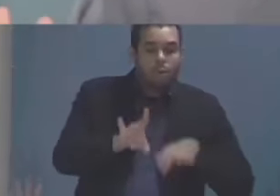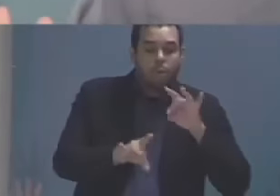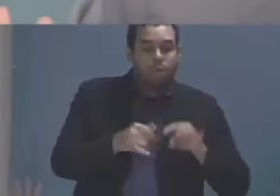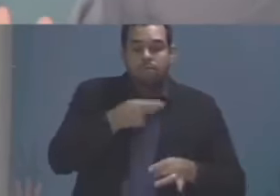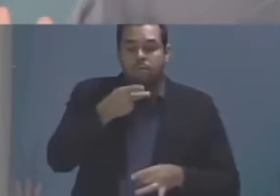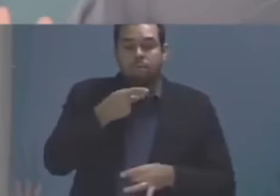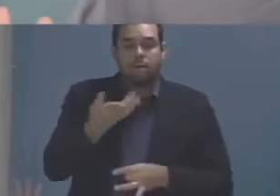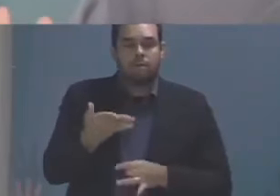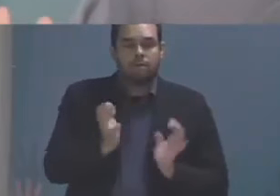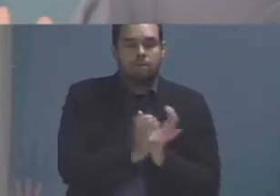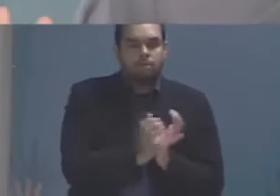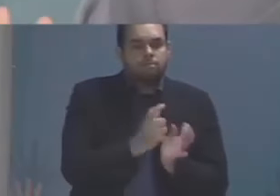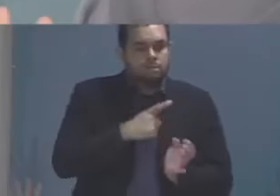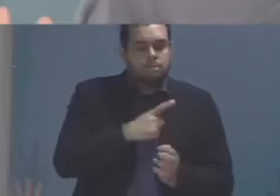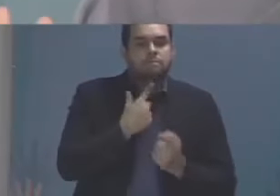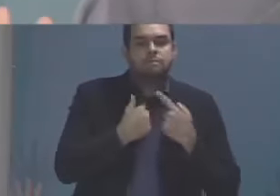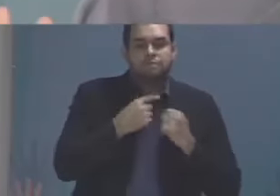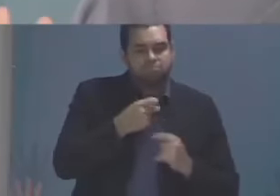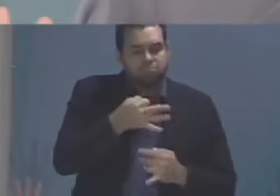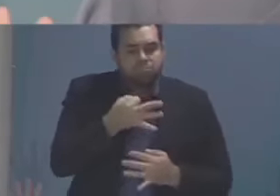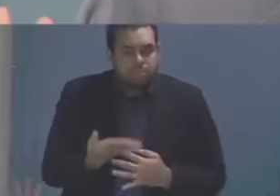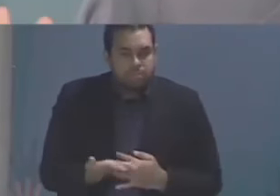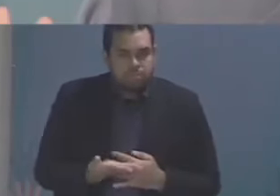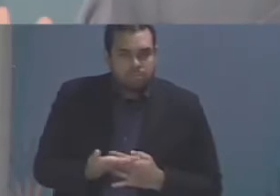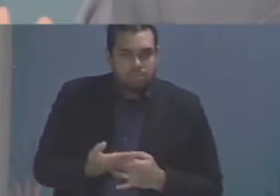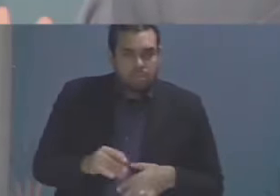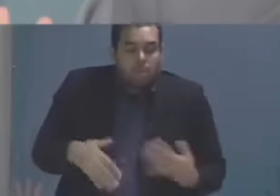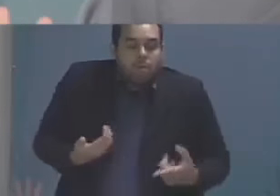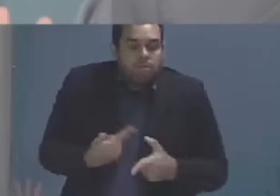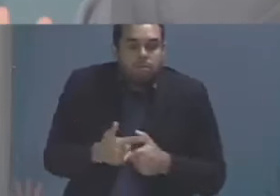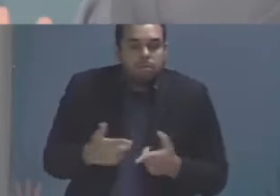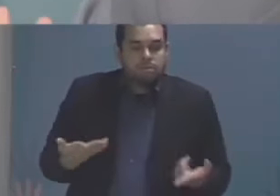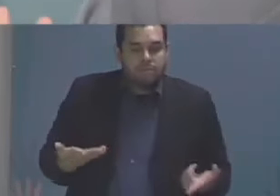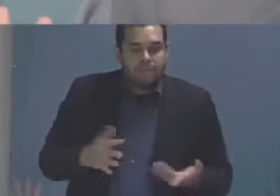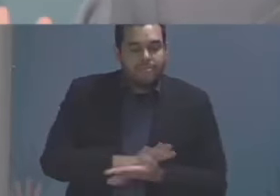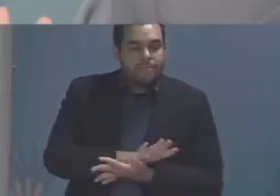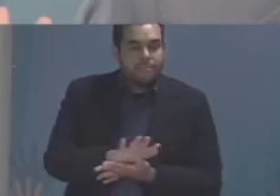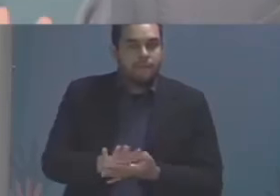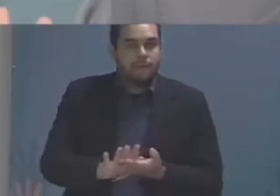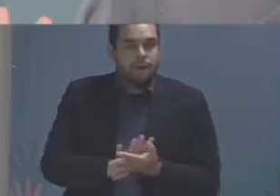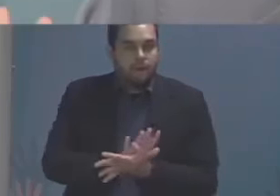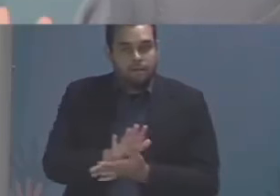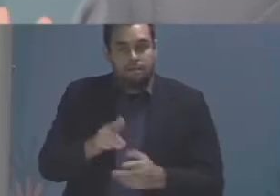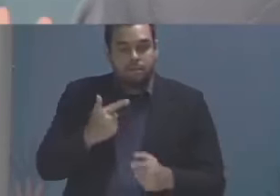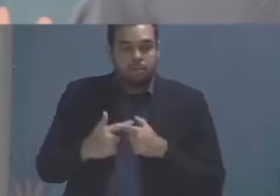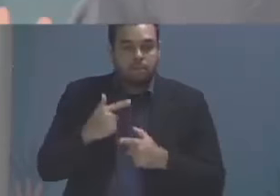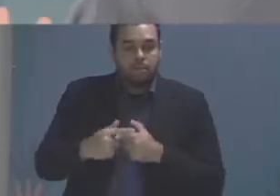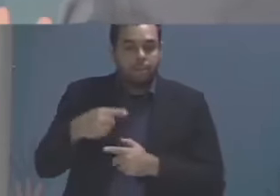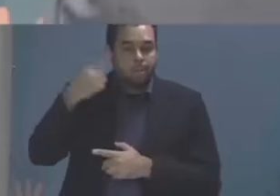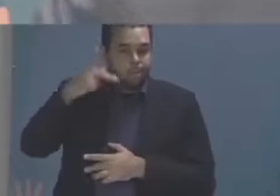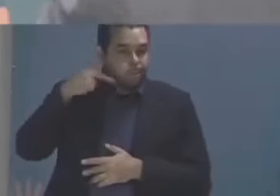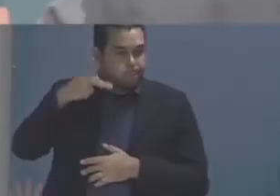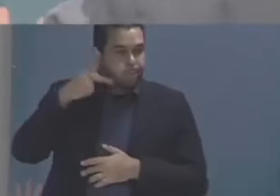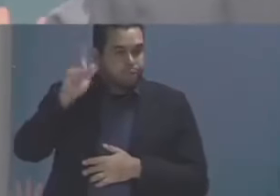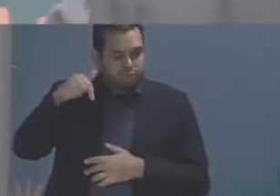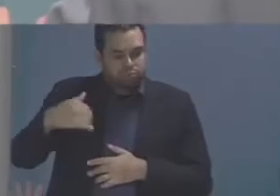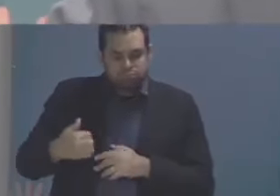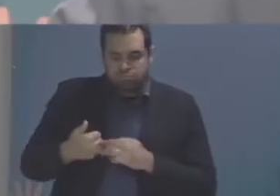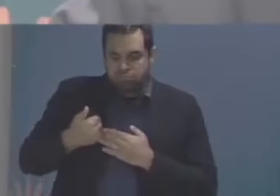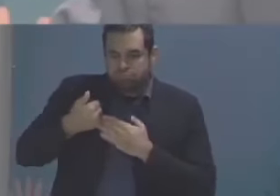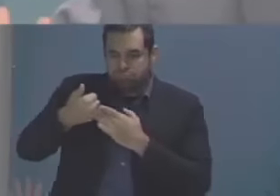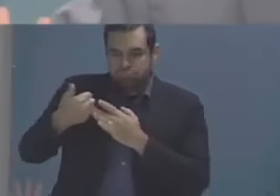seu grupo tem uma preferência e se manifesta. Qual que é o problema disso? Nenhum. O exercício da política é um exercício